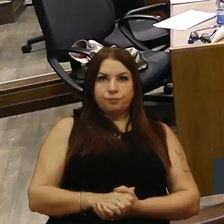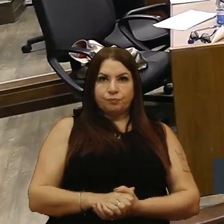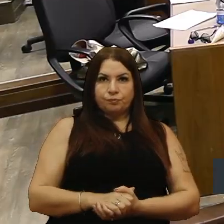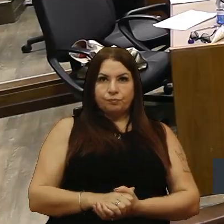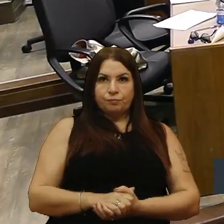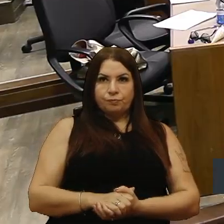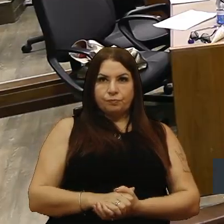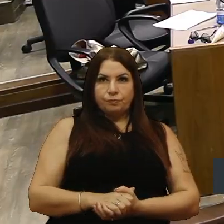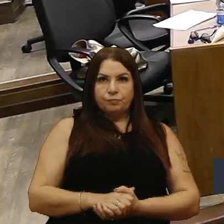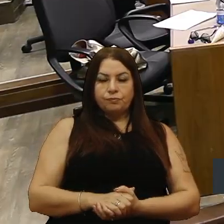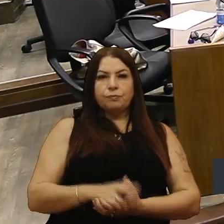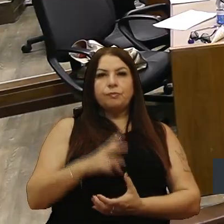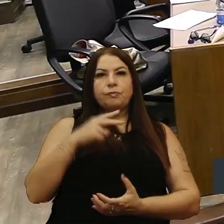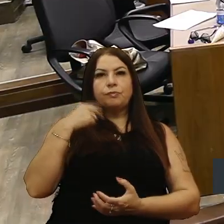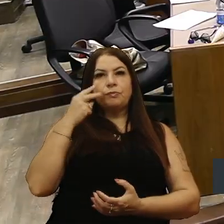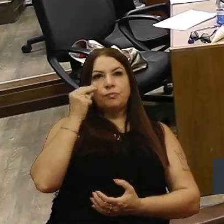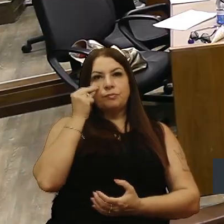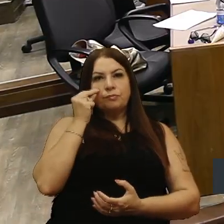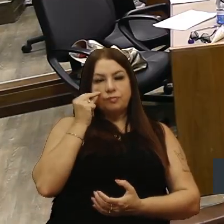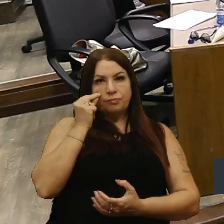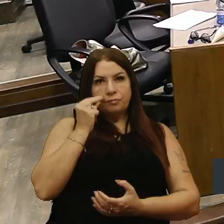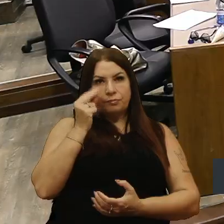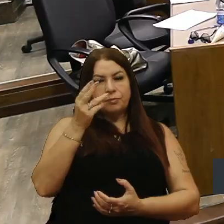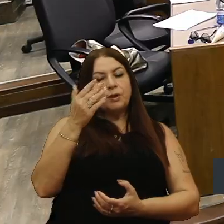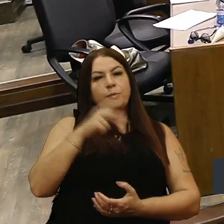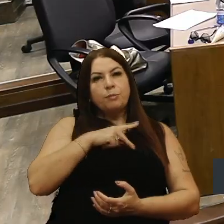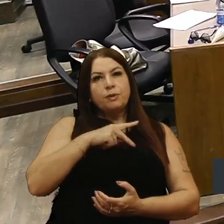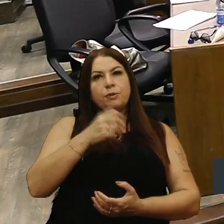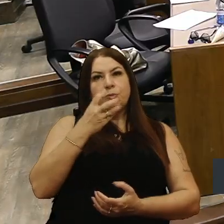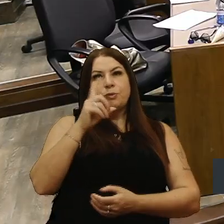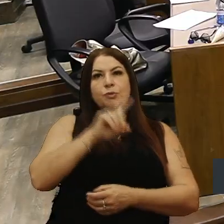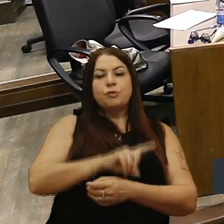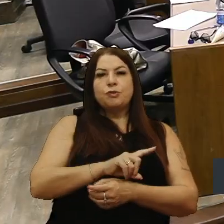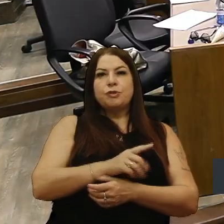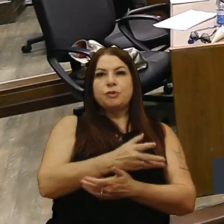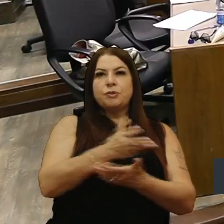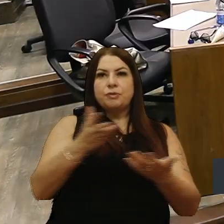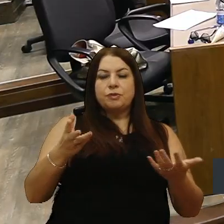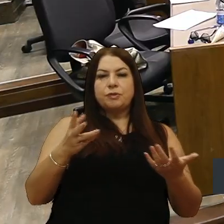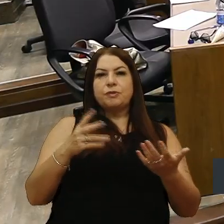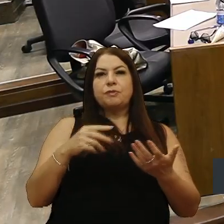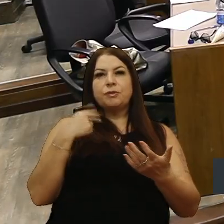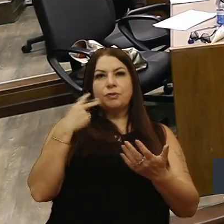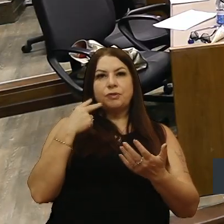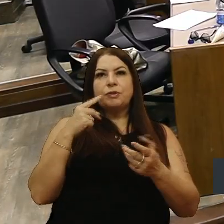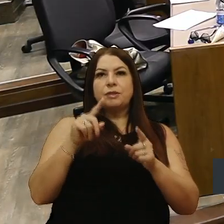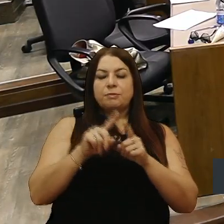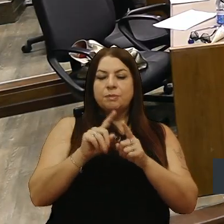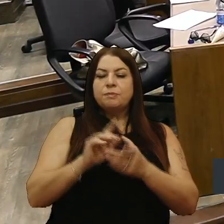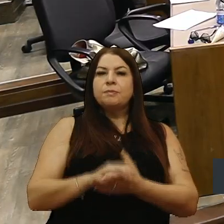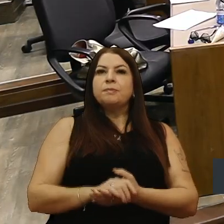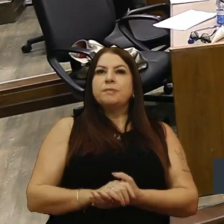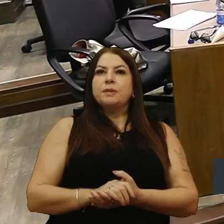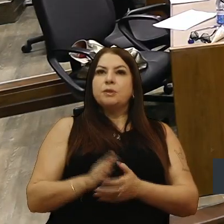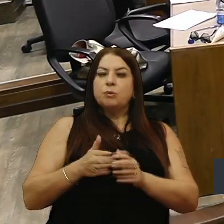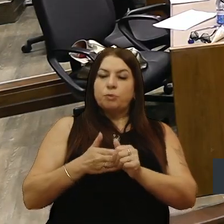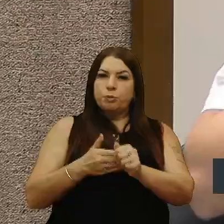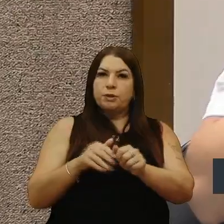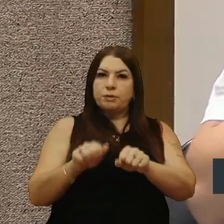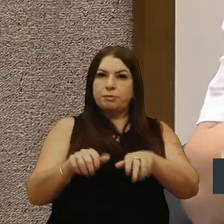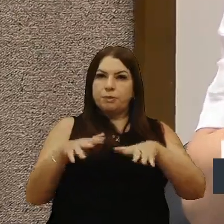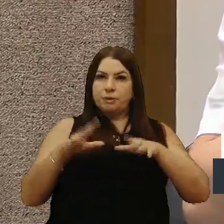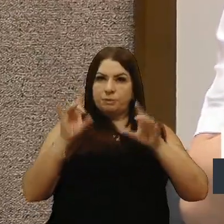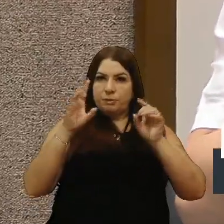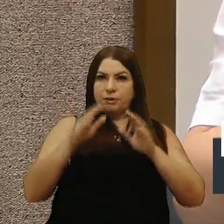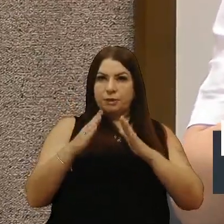Próximo inscrito, vereador Cláudio Libardi. Presidente, bom dia ao senhor, bom dia aos demais vereadores dessa Casa Legislativa, quem nos acompanha do plenário, em